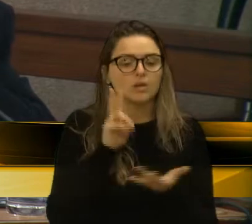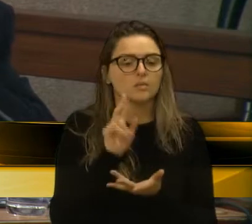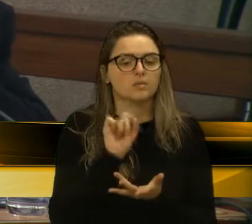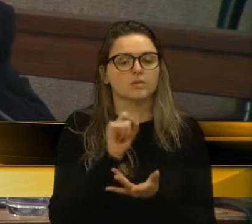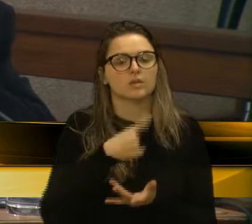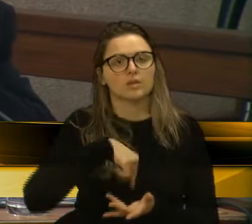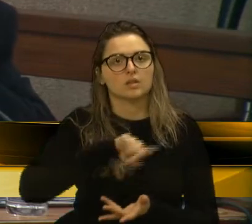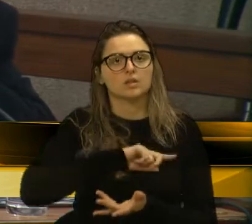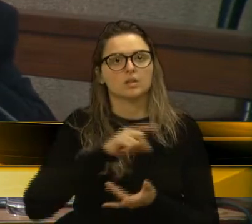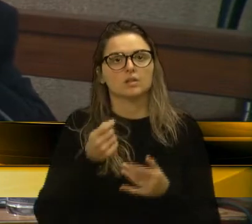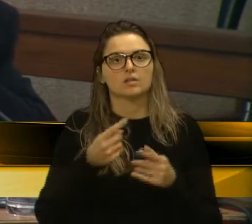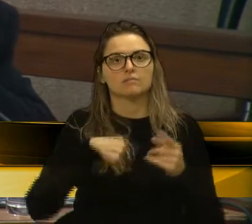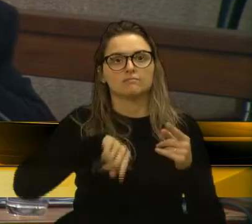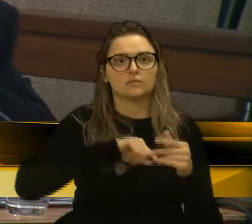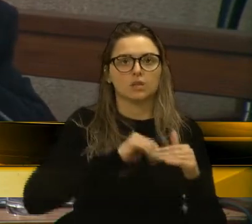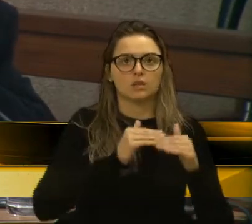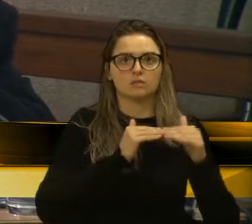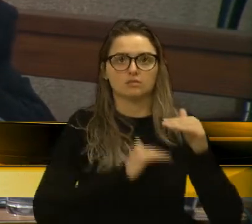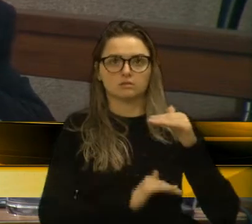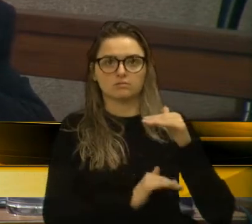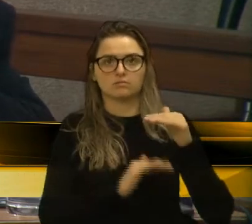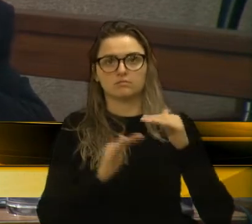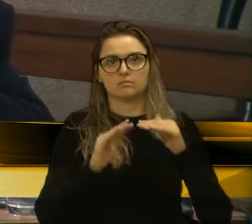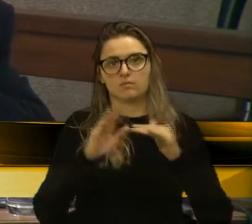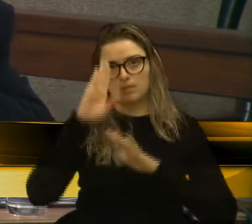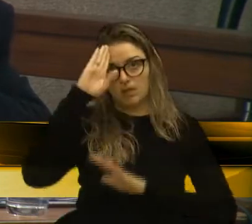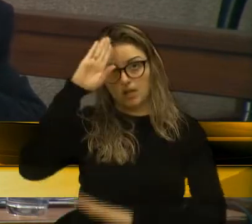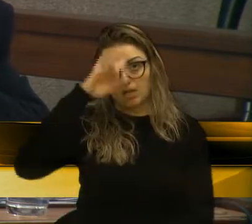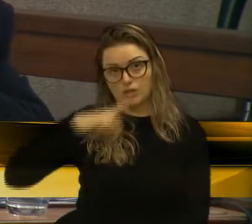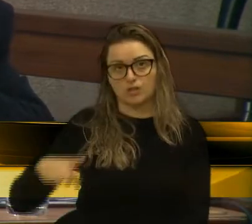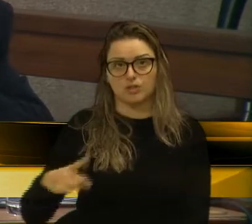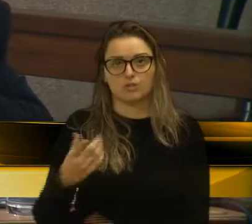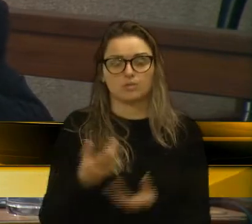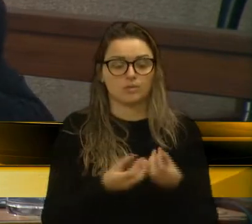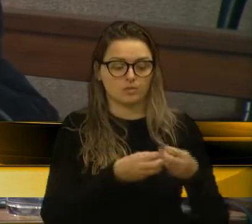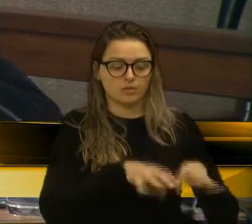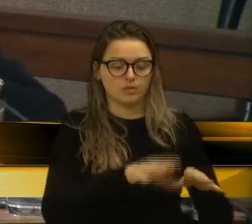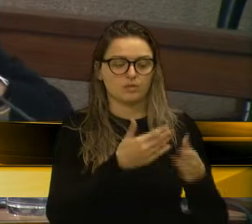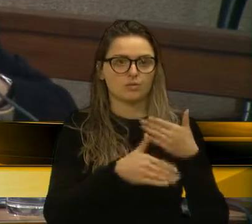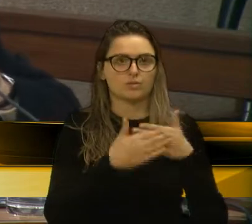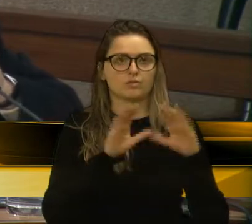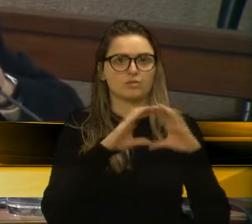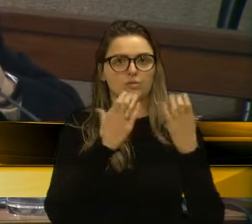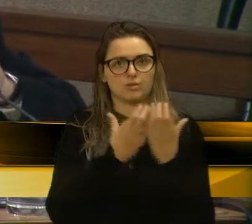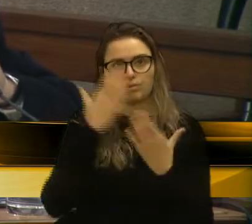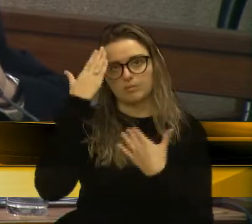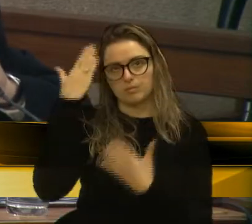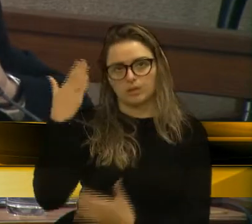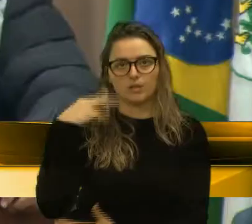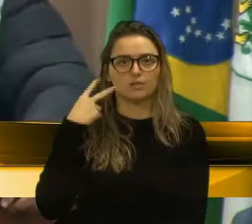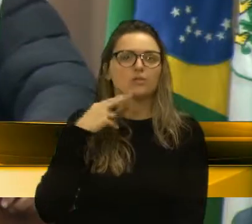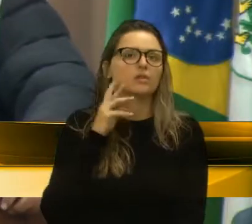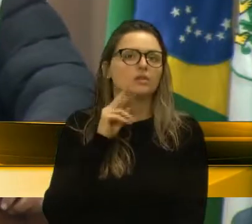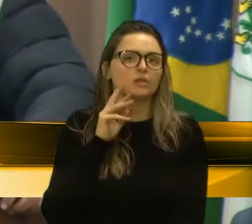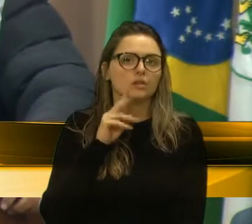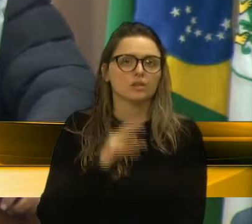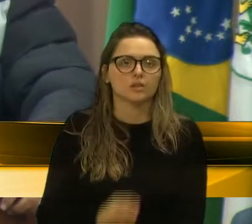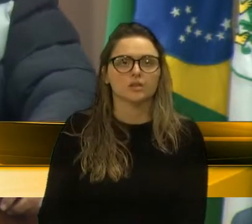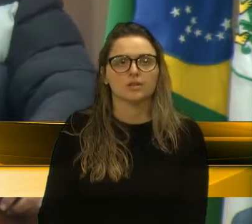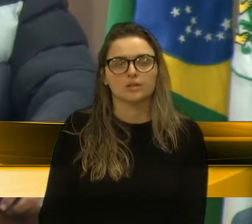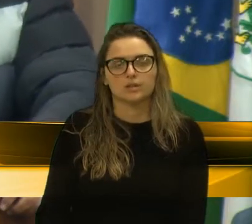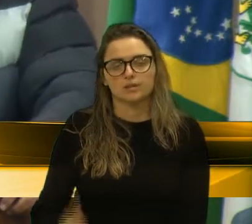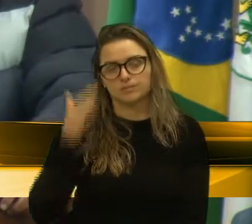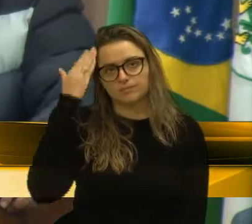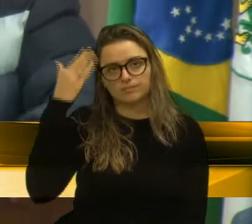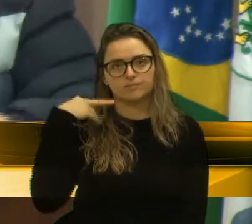nós estamos nos submetendo a uma ditadura ridícula, prejudicando a comunidade. Obrigado, vereador Renato.